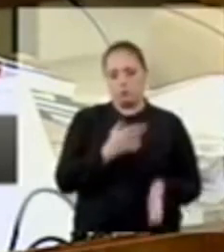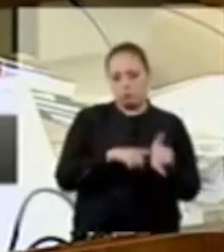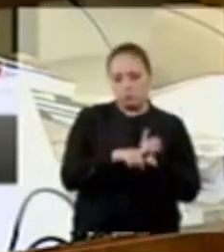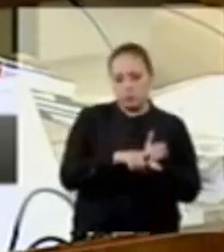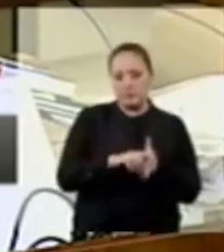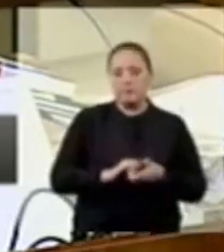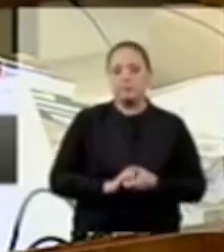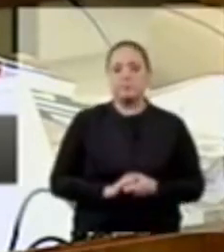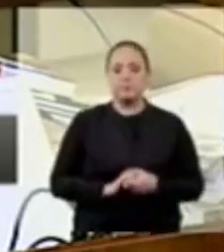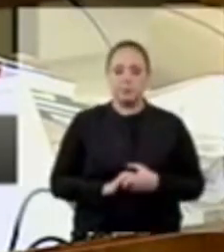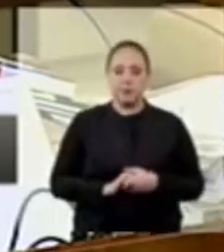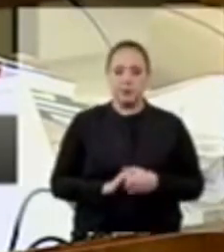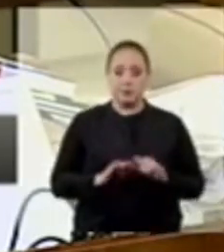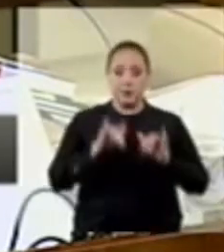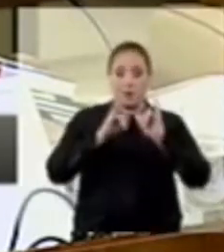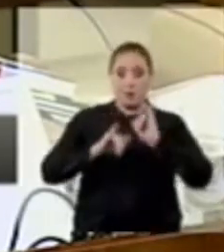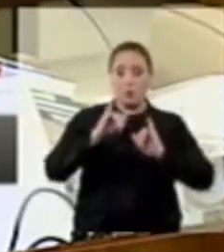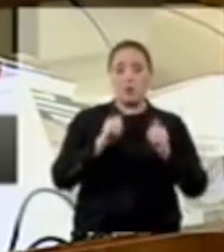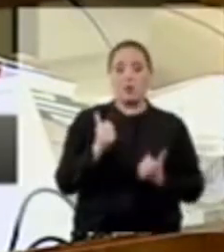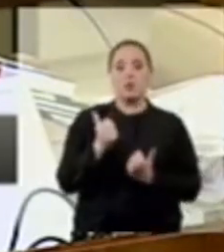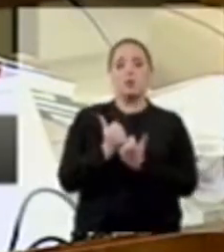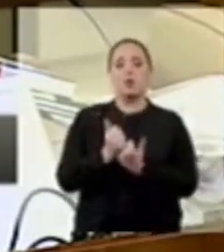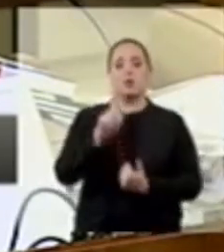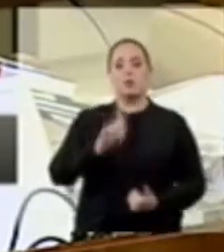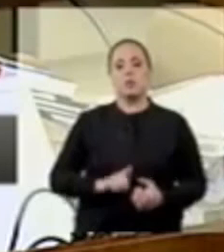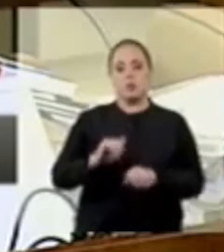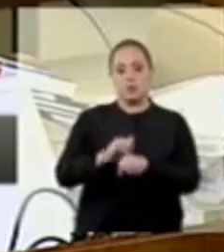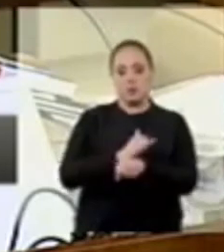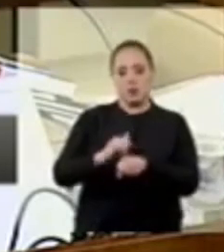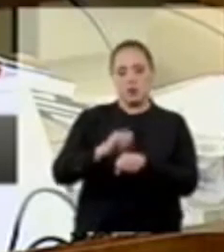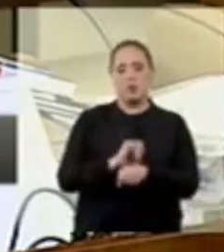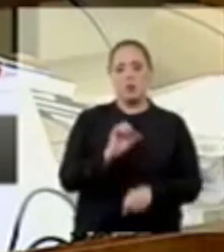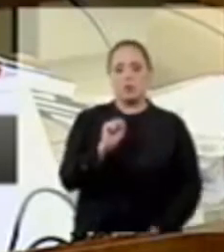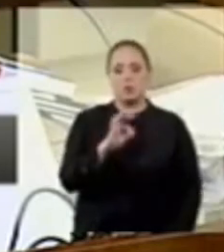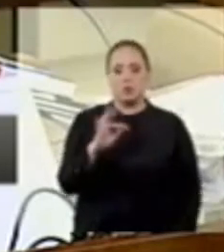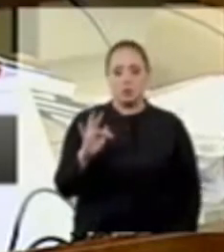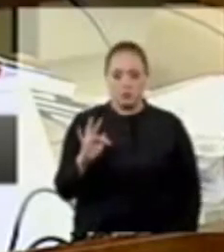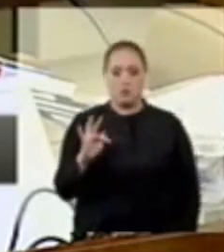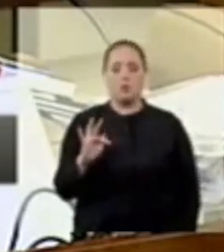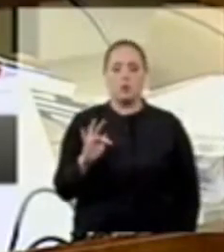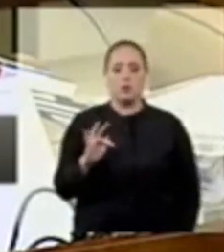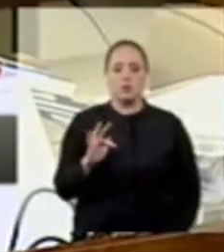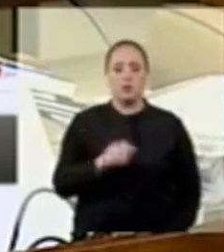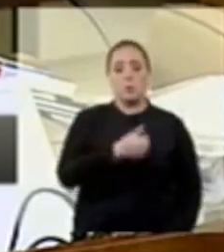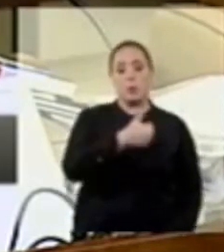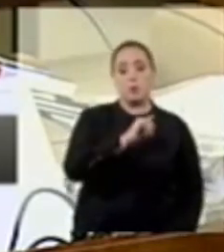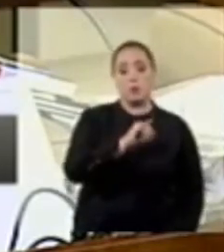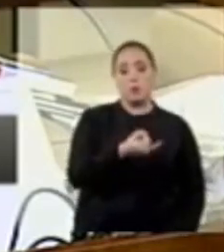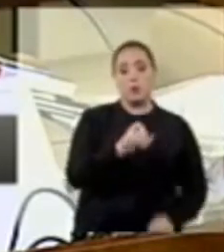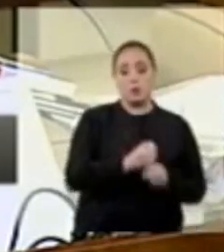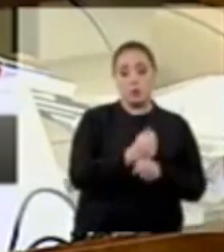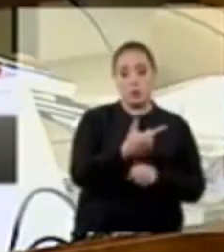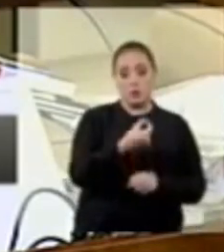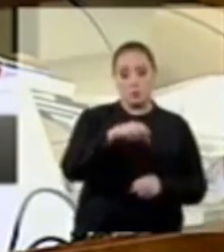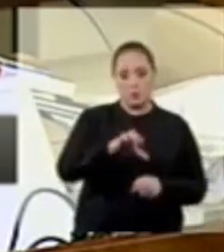segundo os dados da assessoria de gestão estratégica do supremo entre 1º de janeiro de 2009